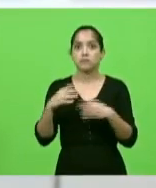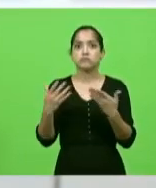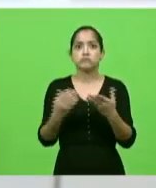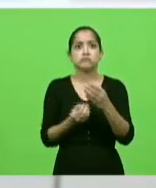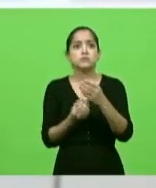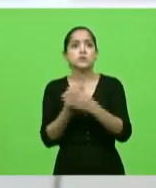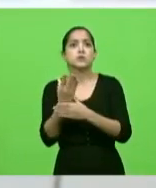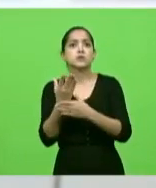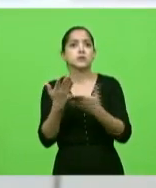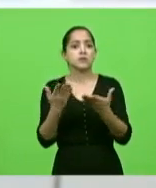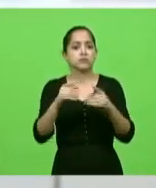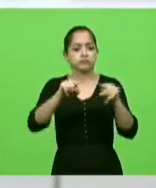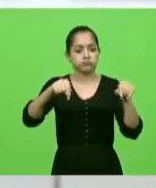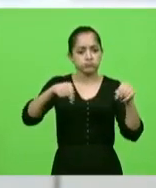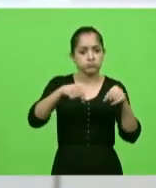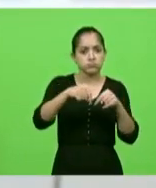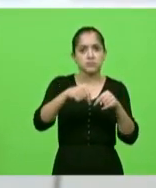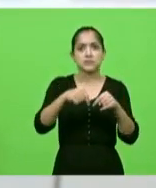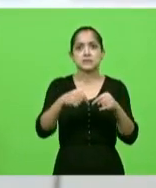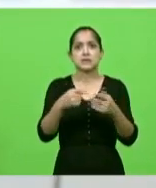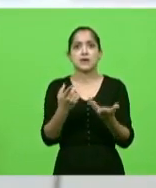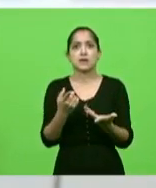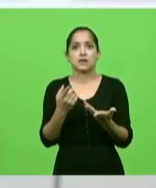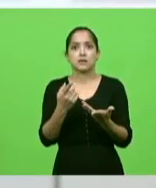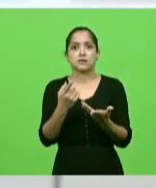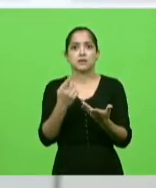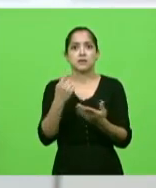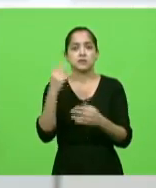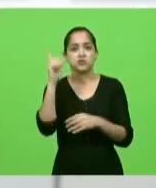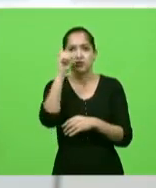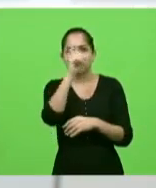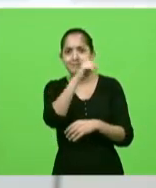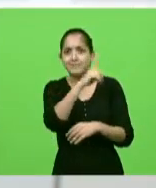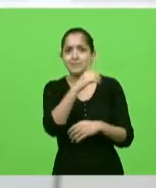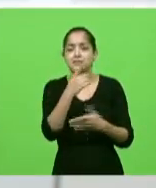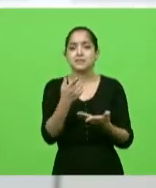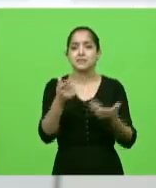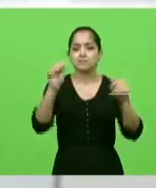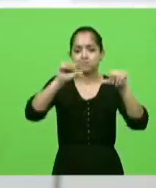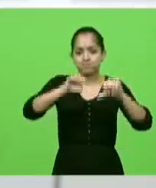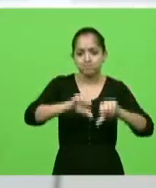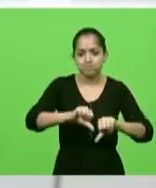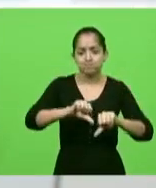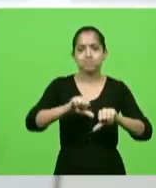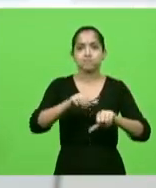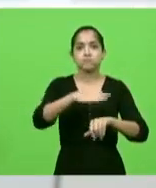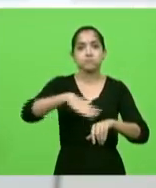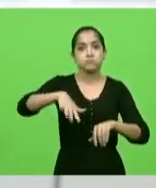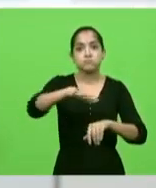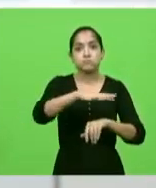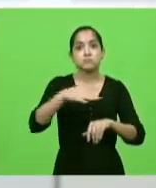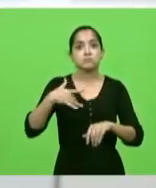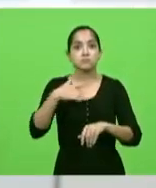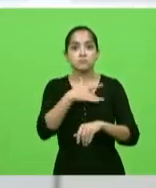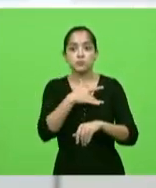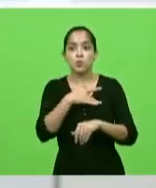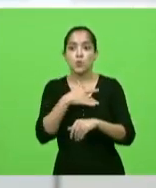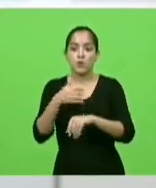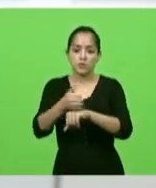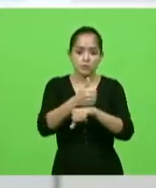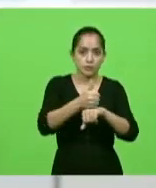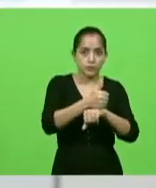criar um gabinete de crise o centro de operações de emergência de saúde reunindo agentes